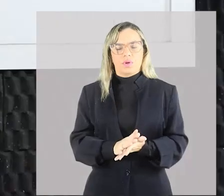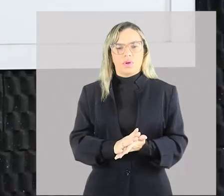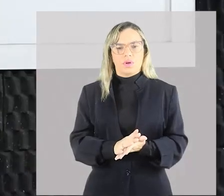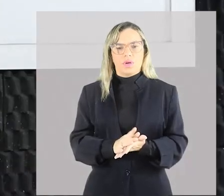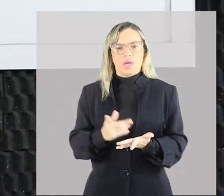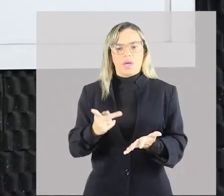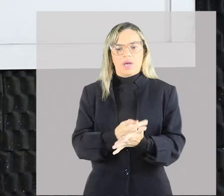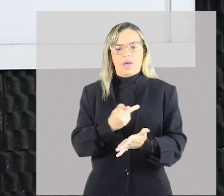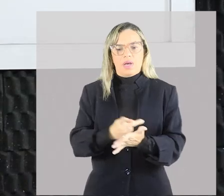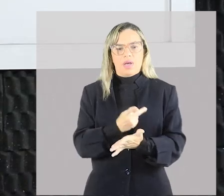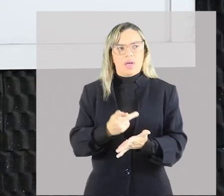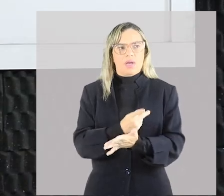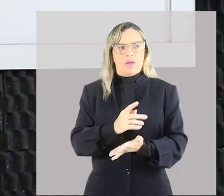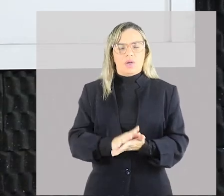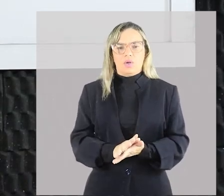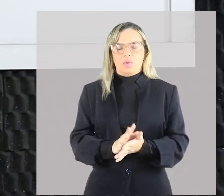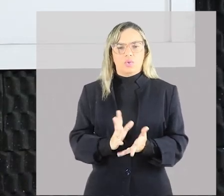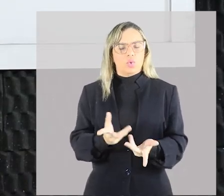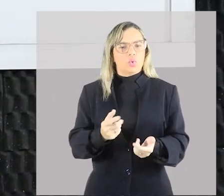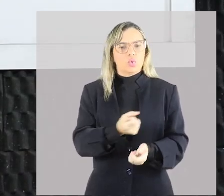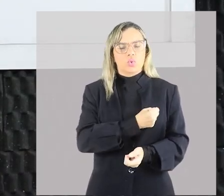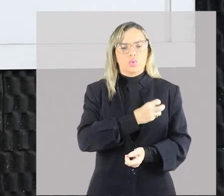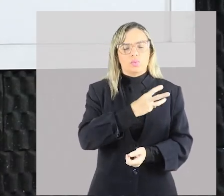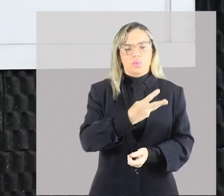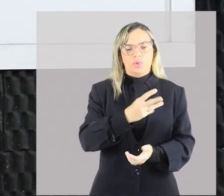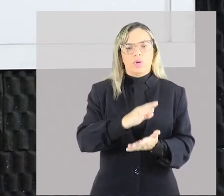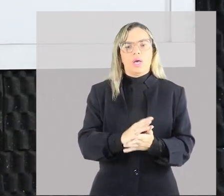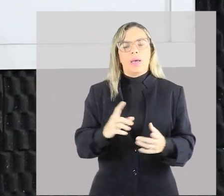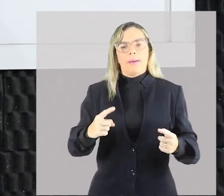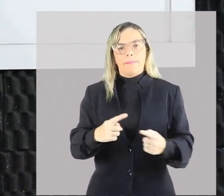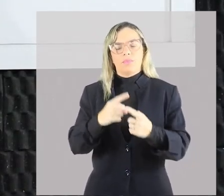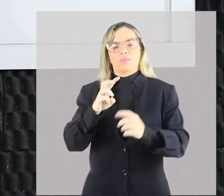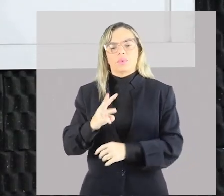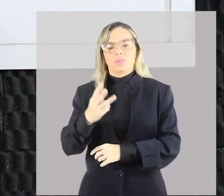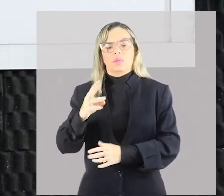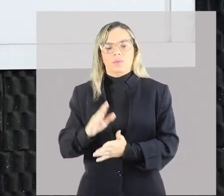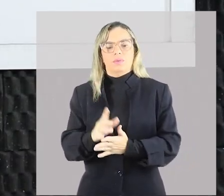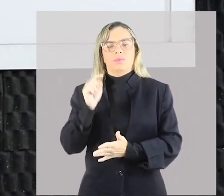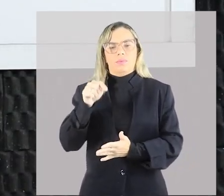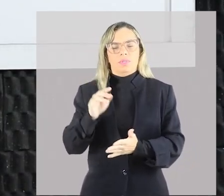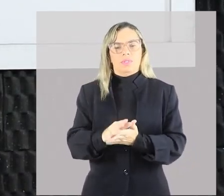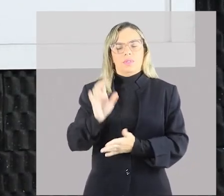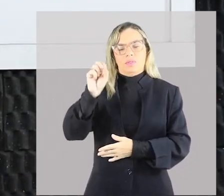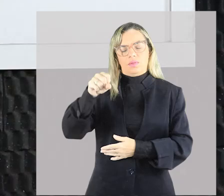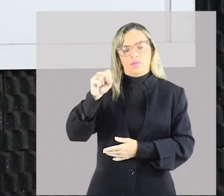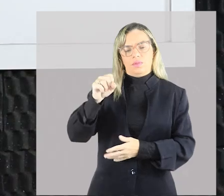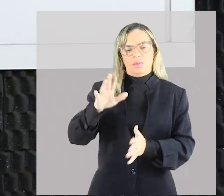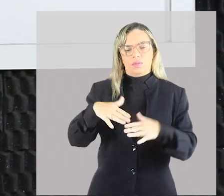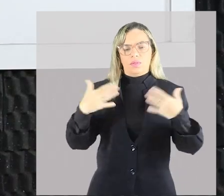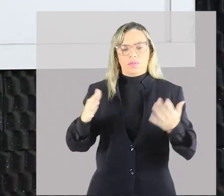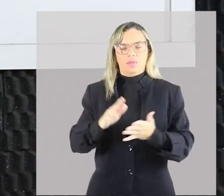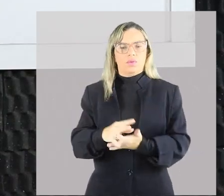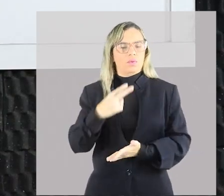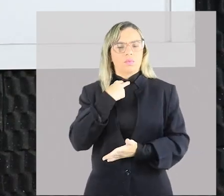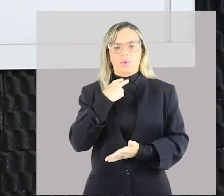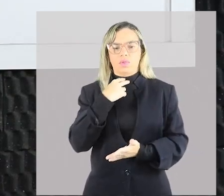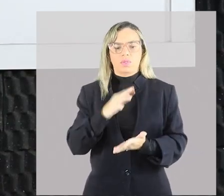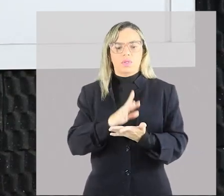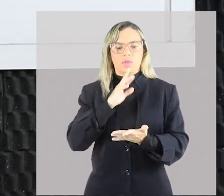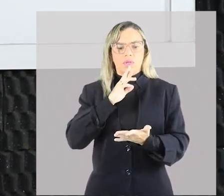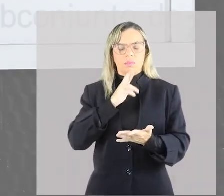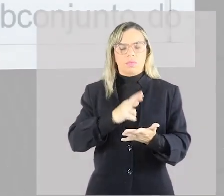mesmo. Todo número ele é múltiplo dele mesmo. Tá? Então ele pertence a esse conjunto, então não pode ser a resposta a letra